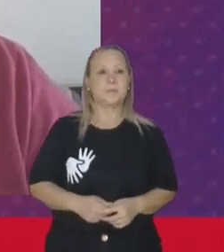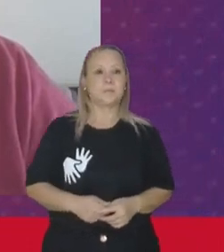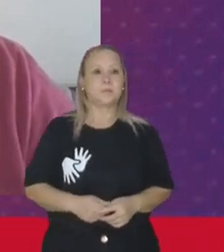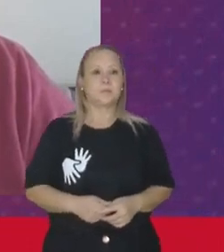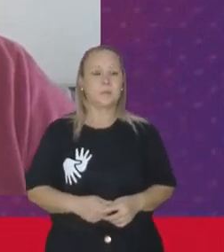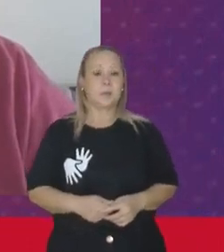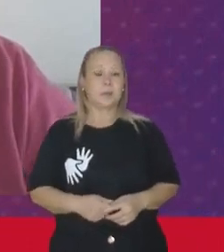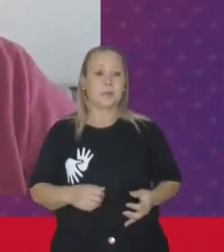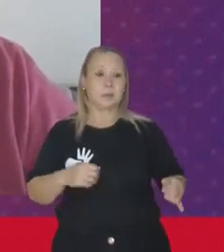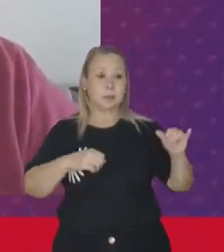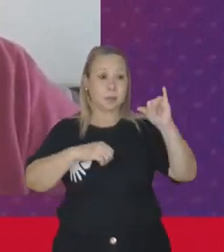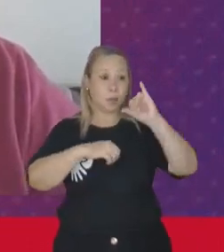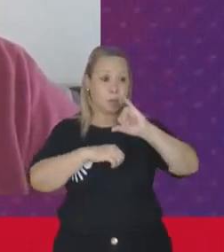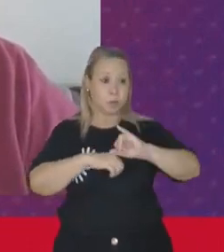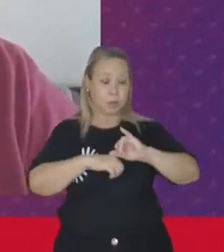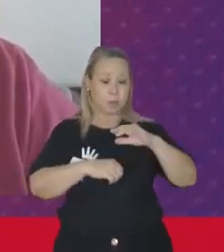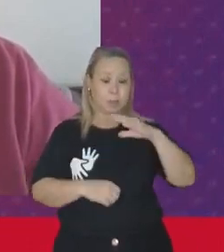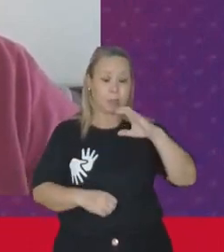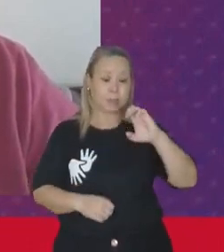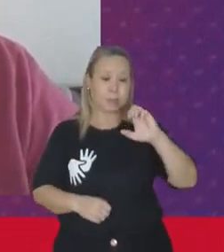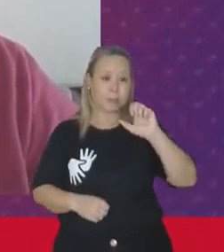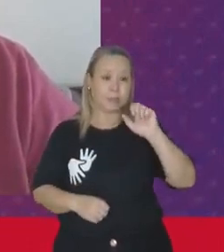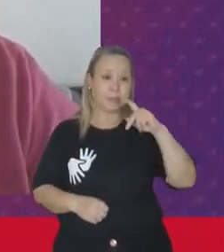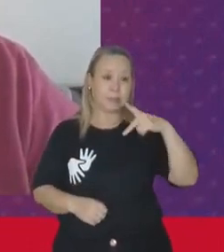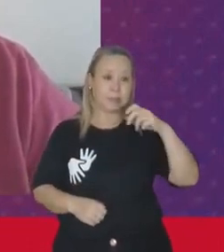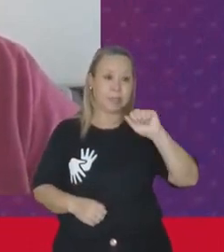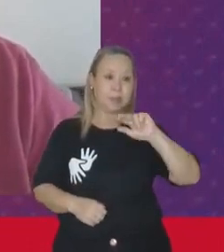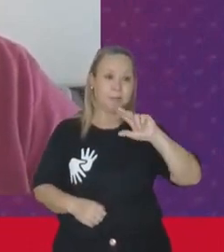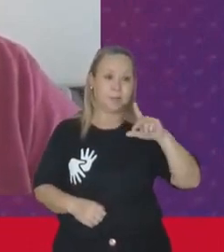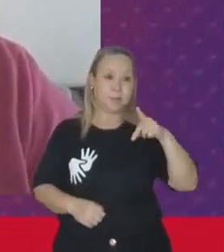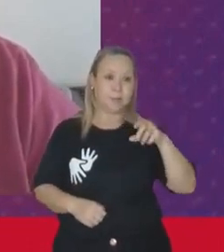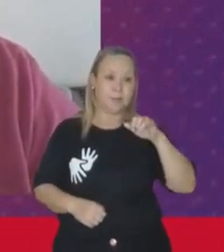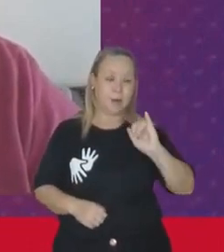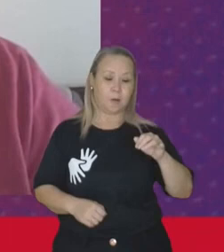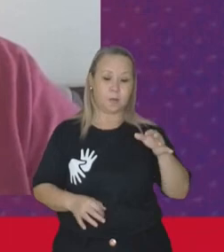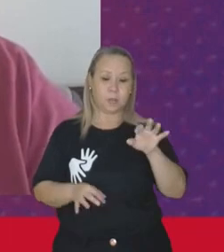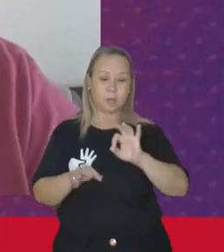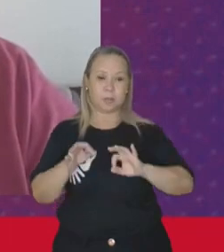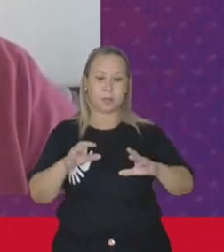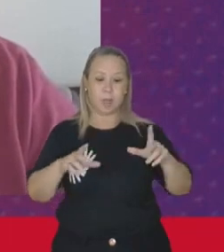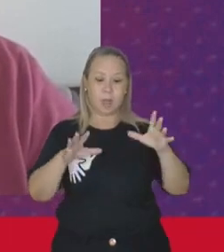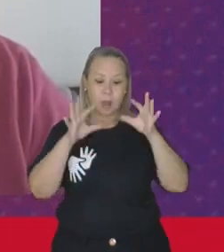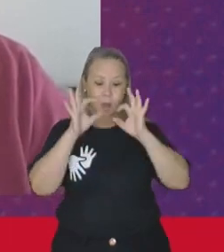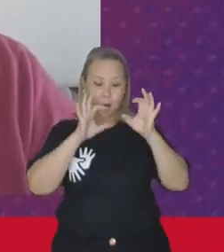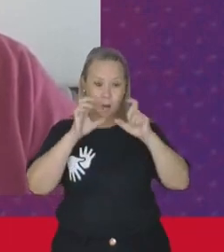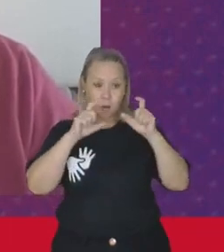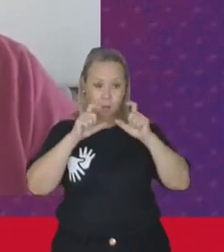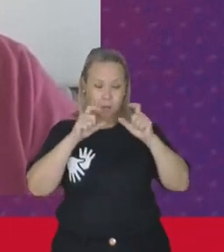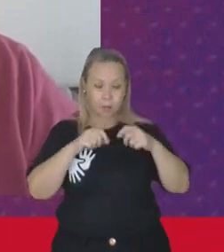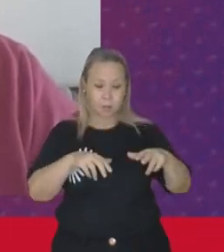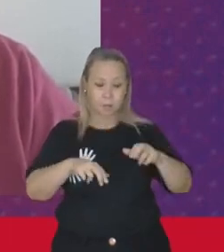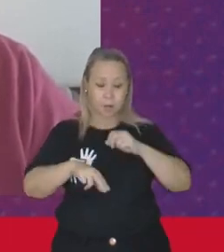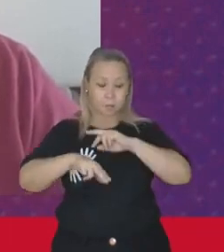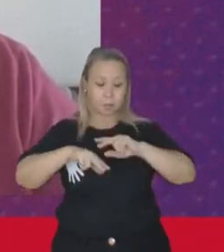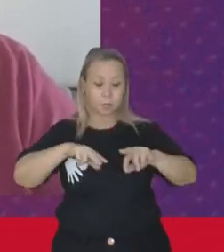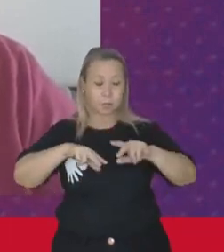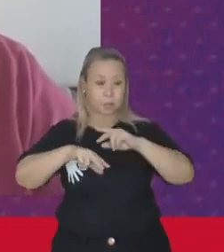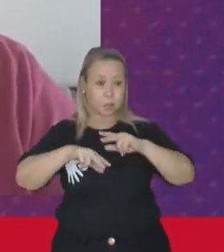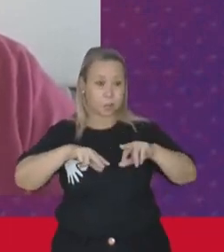do centro da CEPAL, Observatório da CEPAL sobre Gênero,